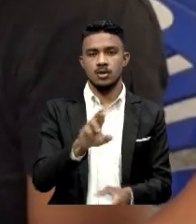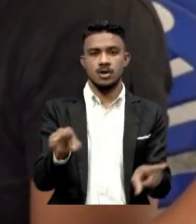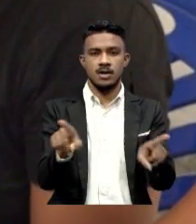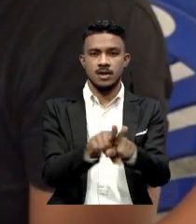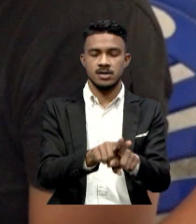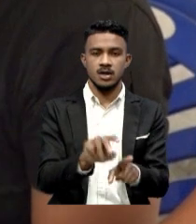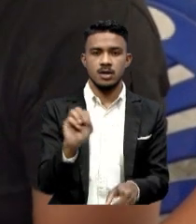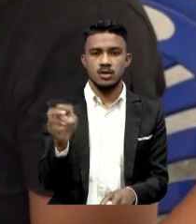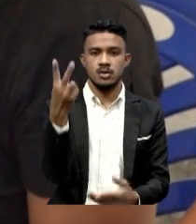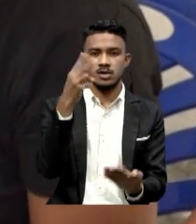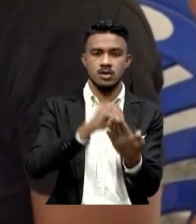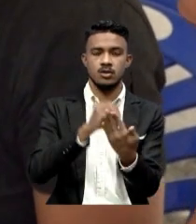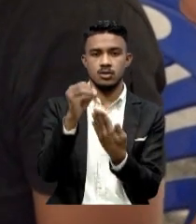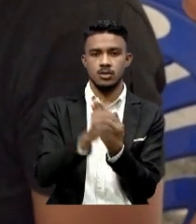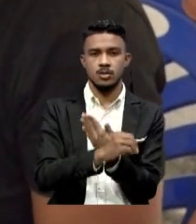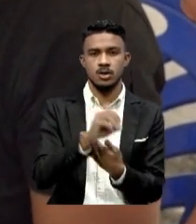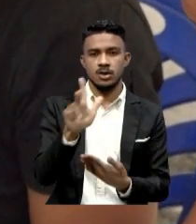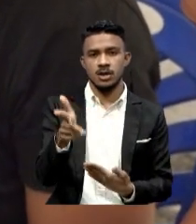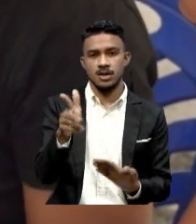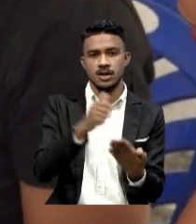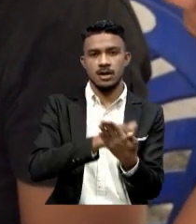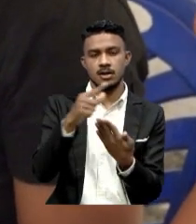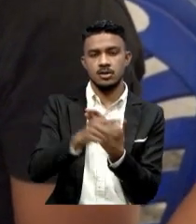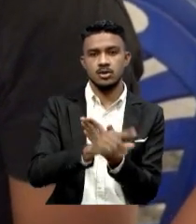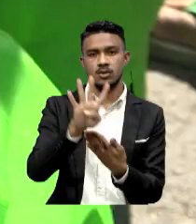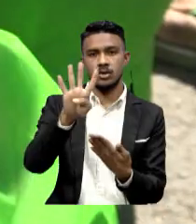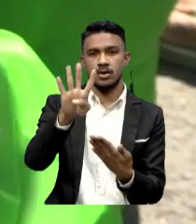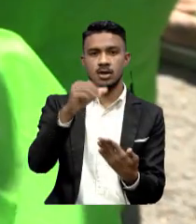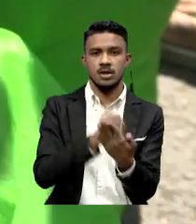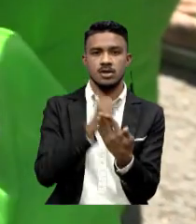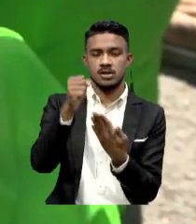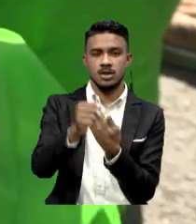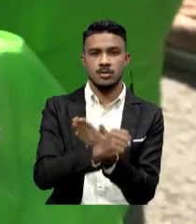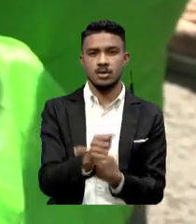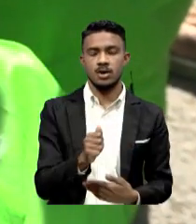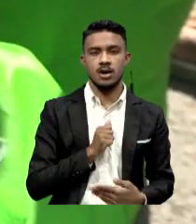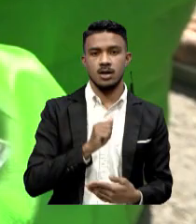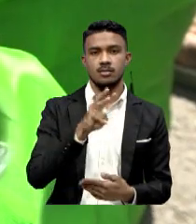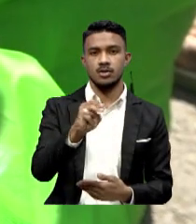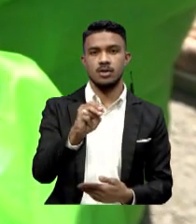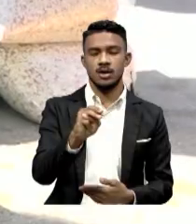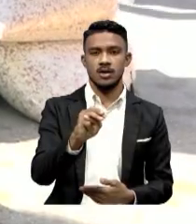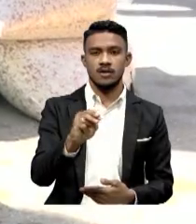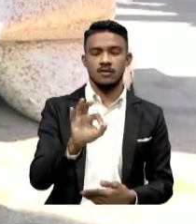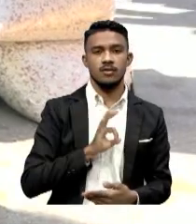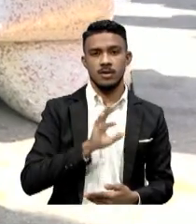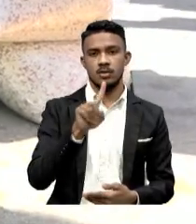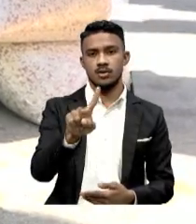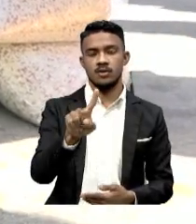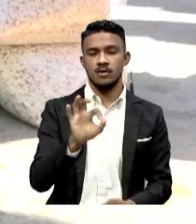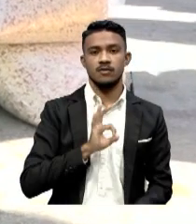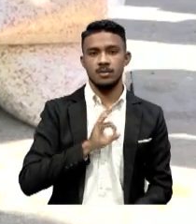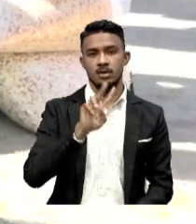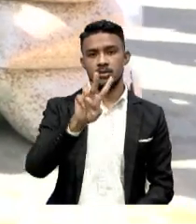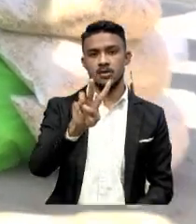de outubro, 30 de agosto, 4 de setembro, Aimutin, Baia Leste, Fomento 1, Fomento